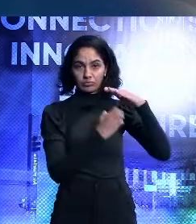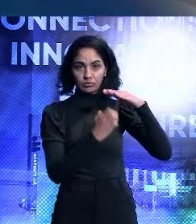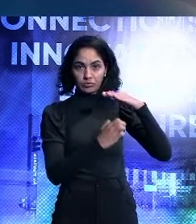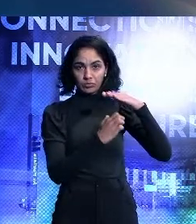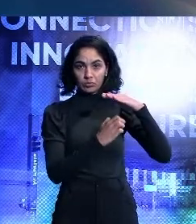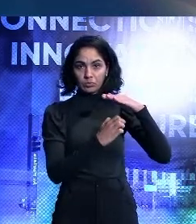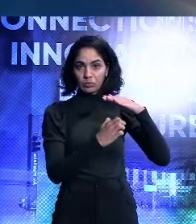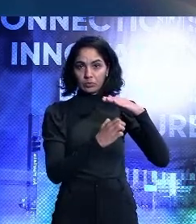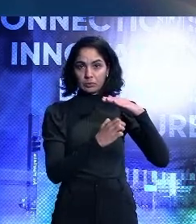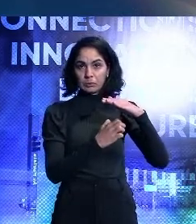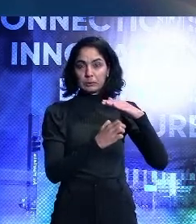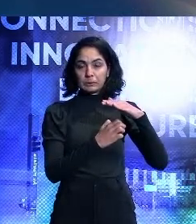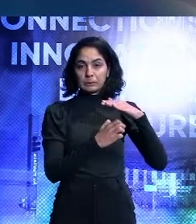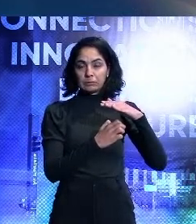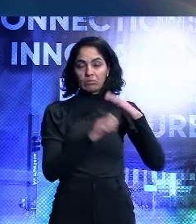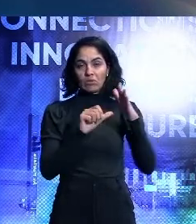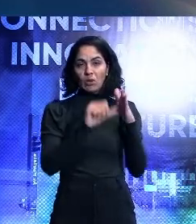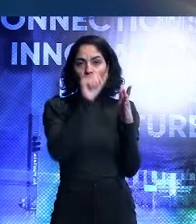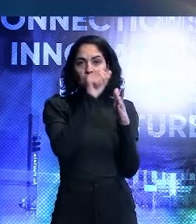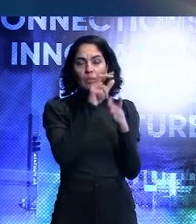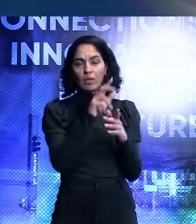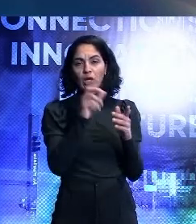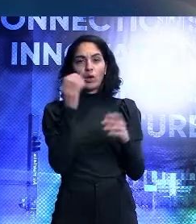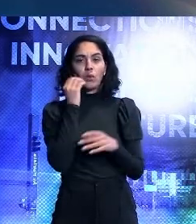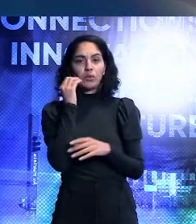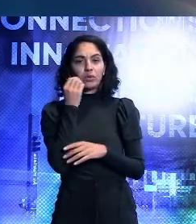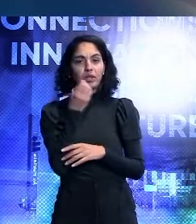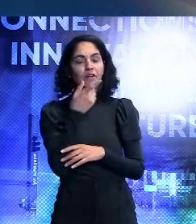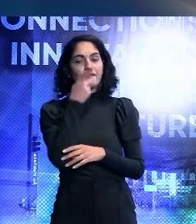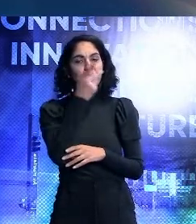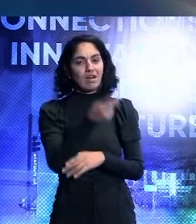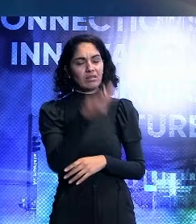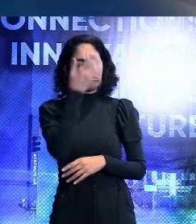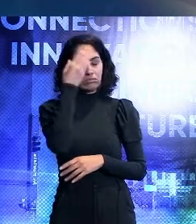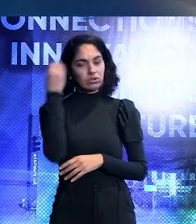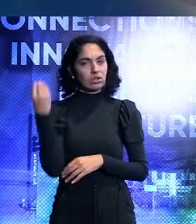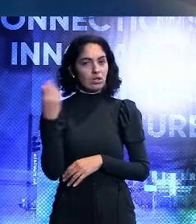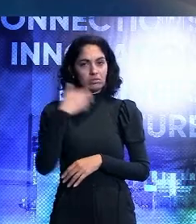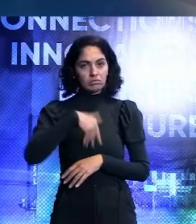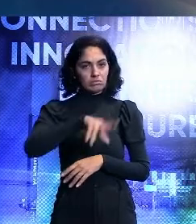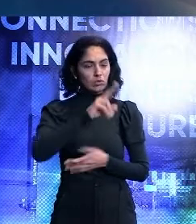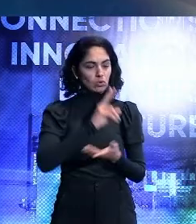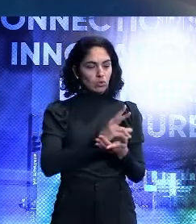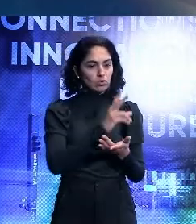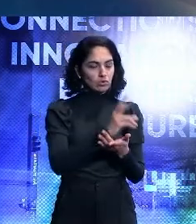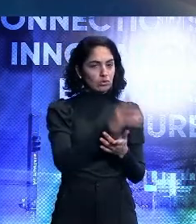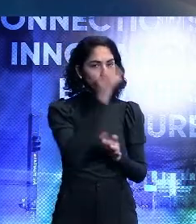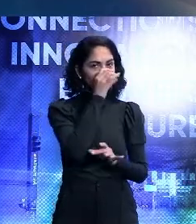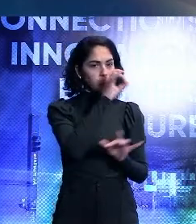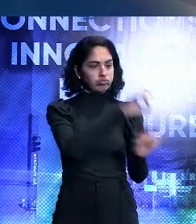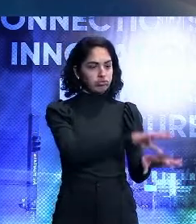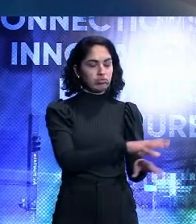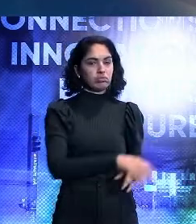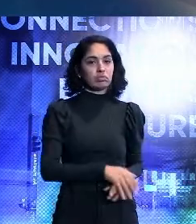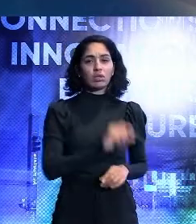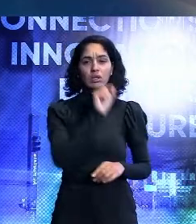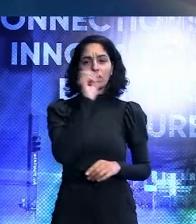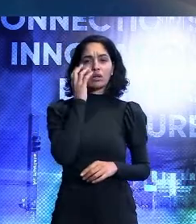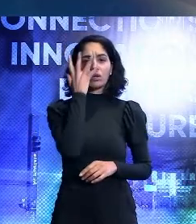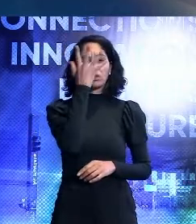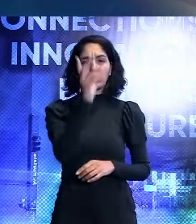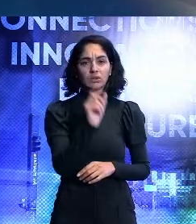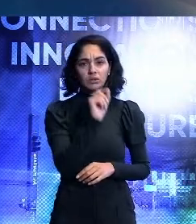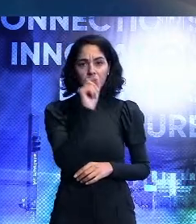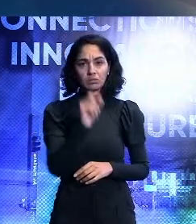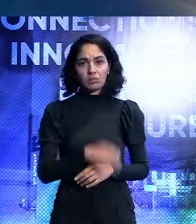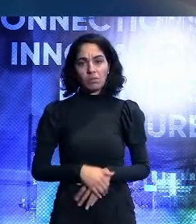primeira oportunidade de melhoria o chefe diz assim, esquece, continua o plano. Não, mas está errado, continua o plano, senão você vai ser demitido. O que acontece?